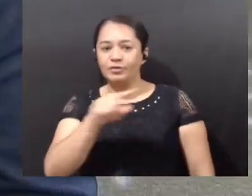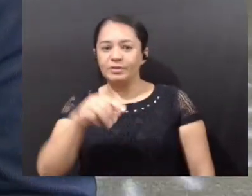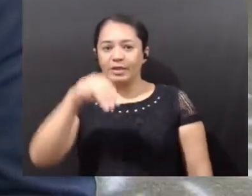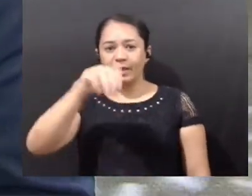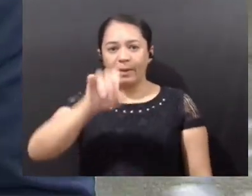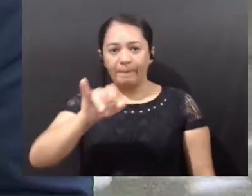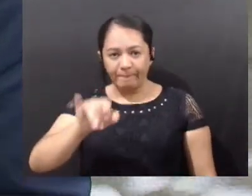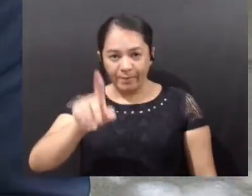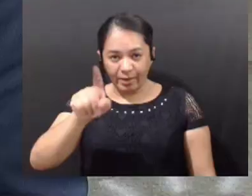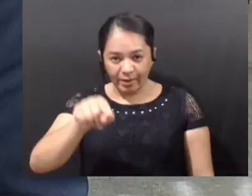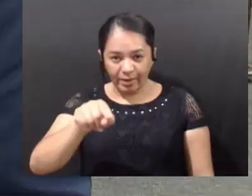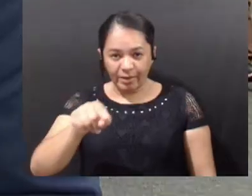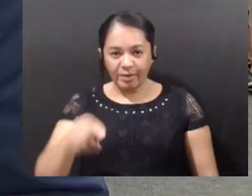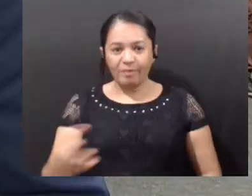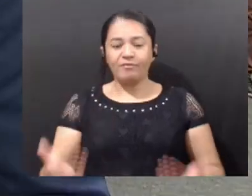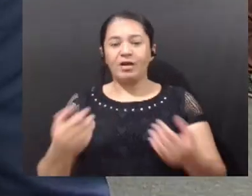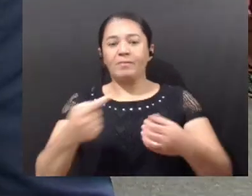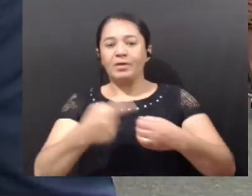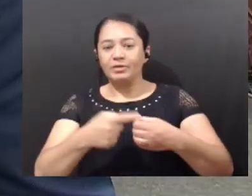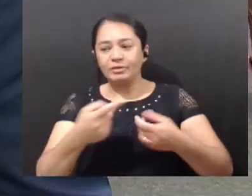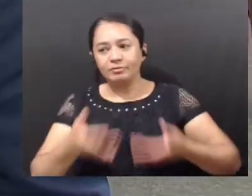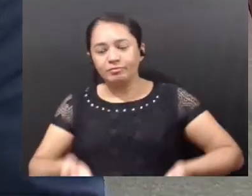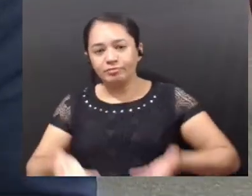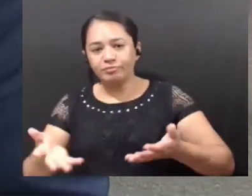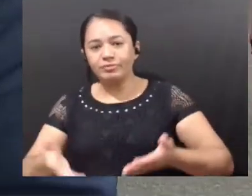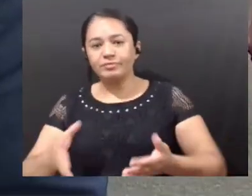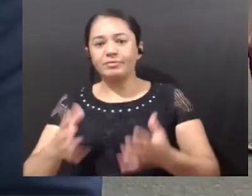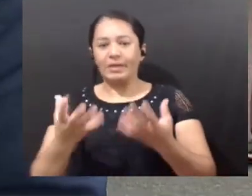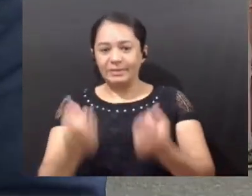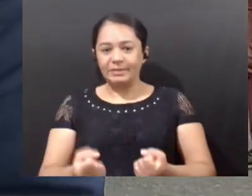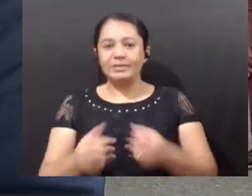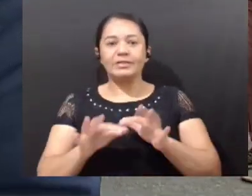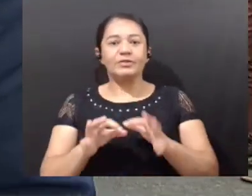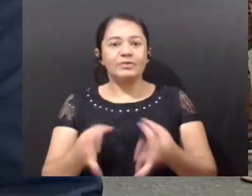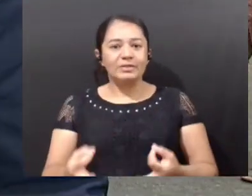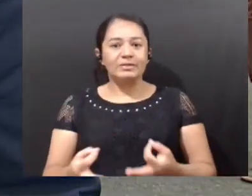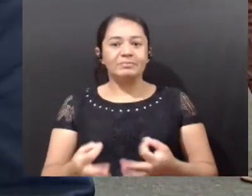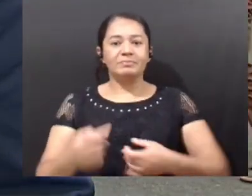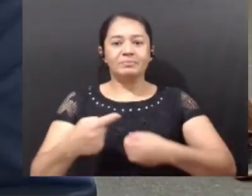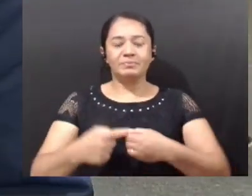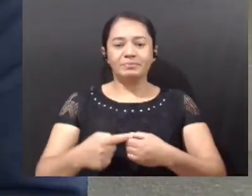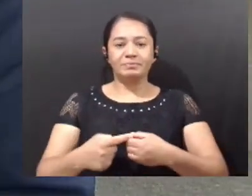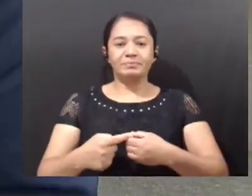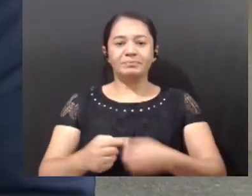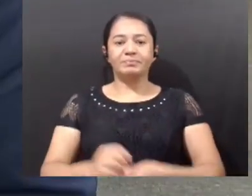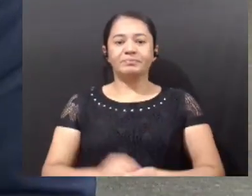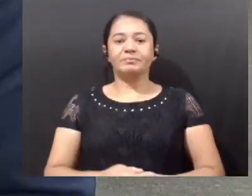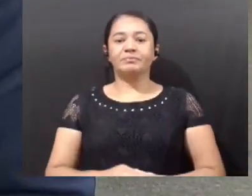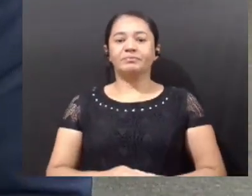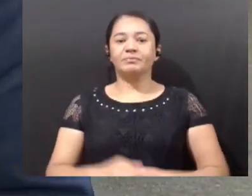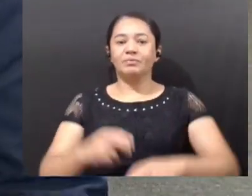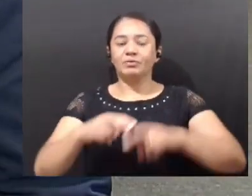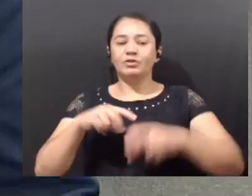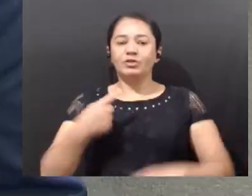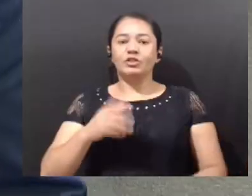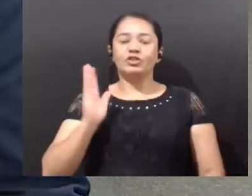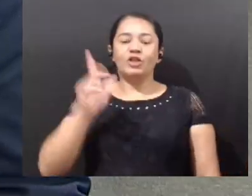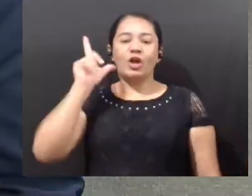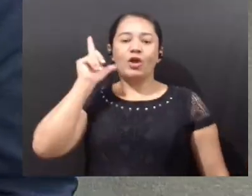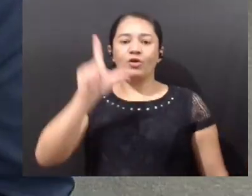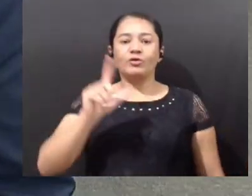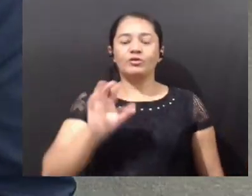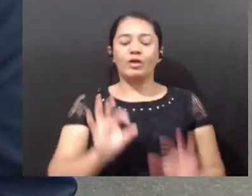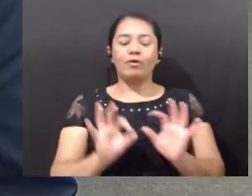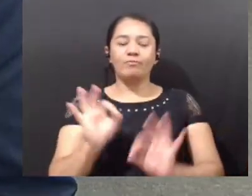sua cidade, é uma adesão simples que a cidade faz. E com isso a gente já consegue fazer os pequenos reparos para